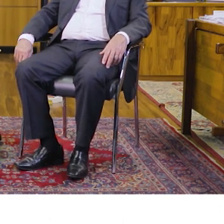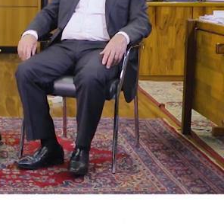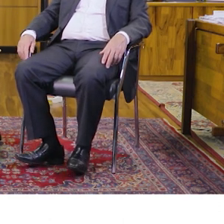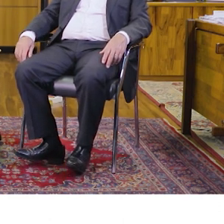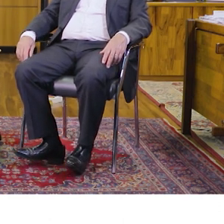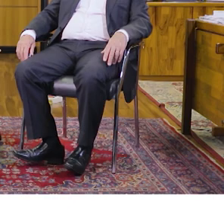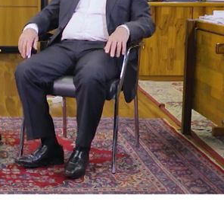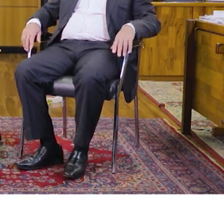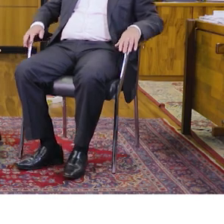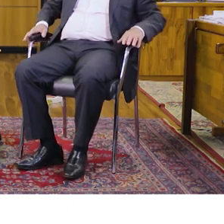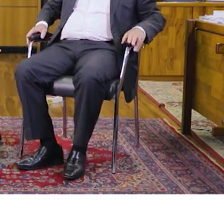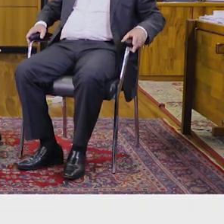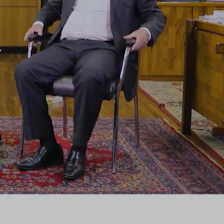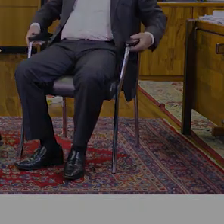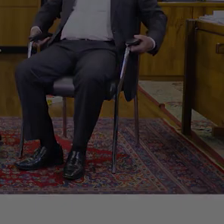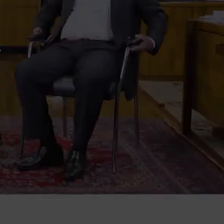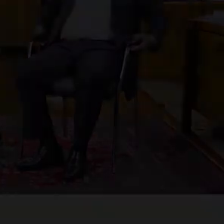Tchau, tchau.